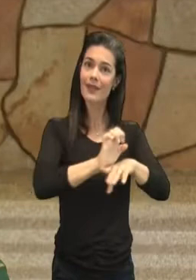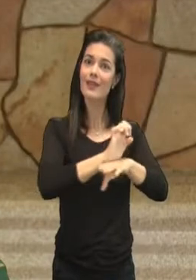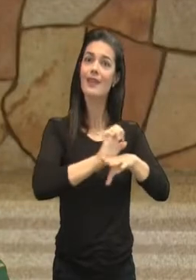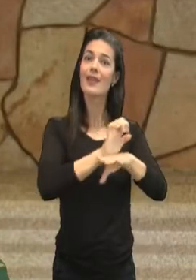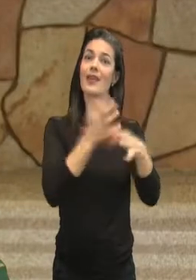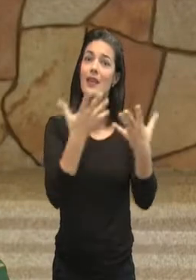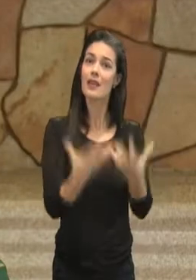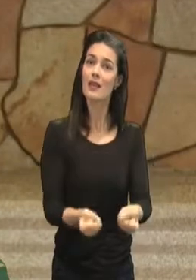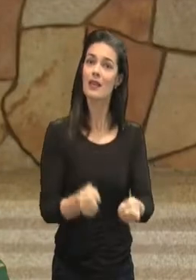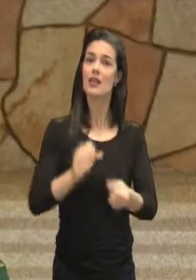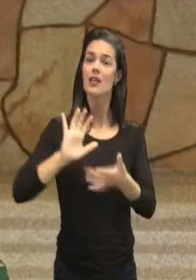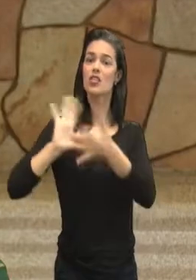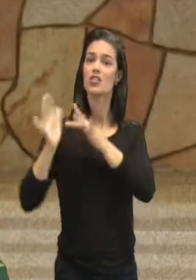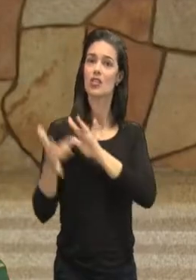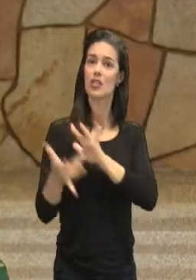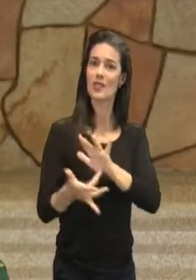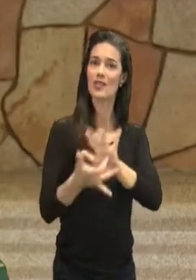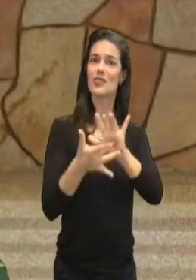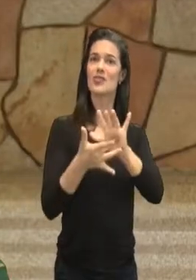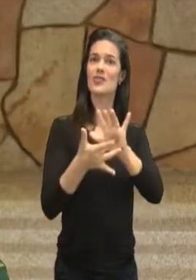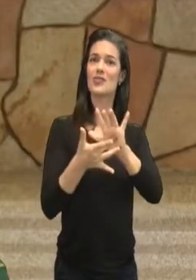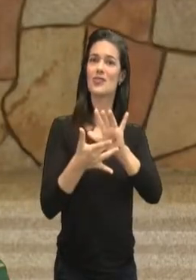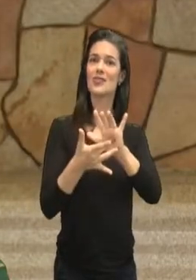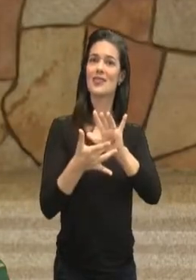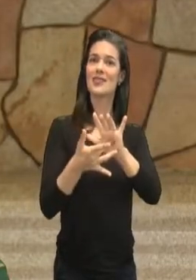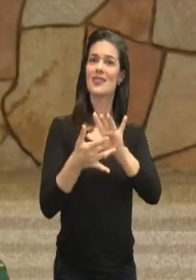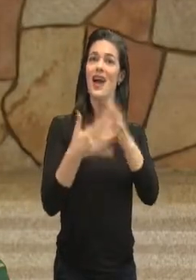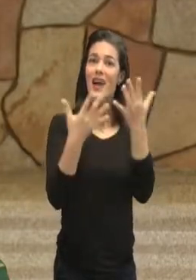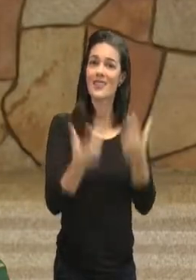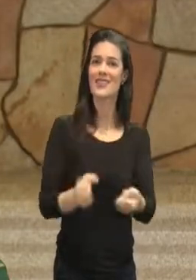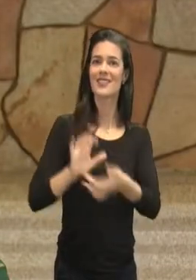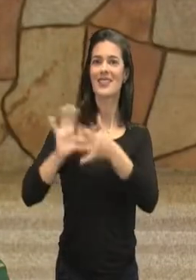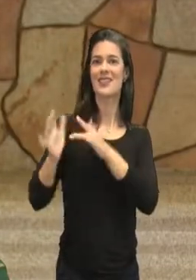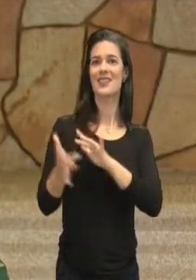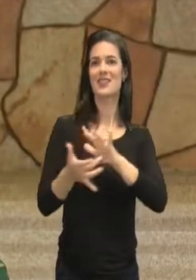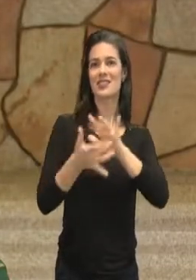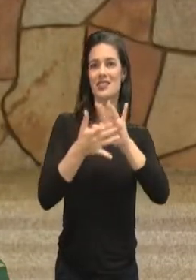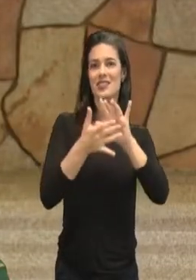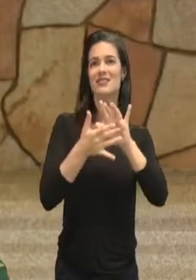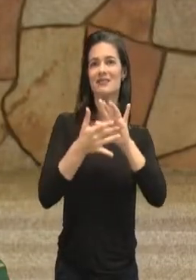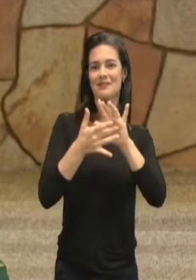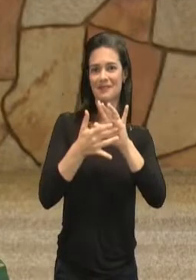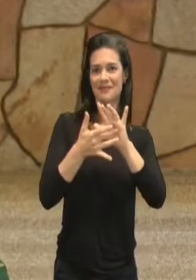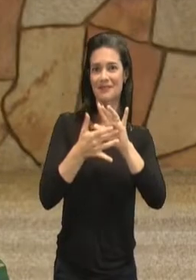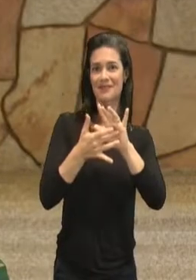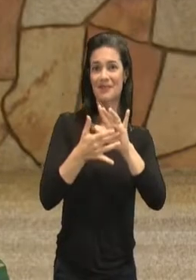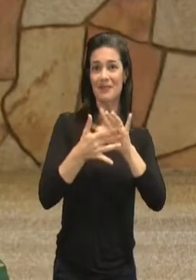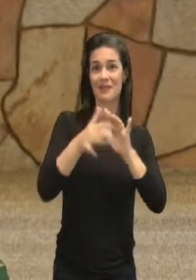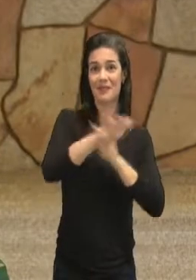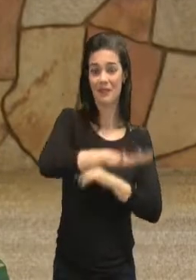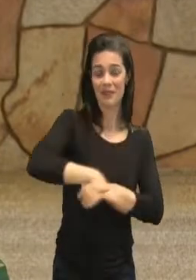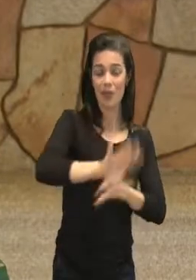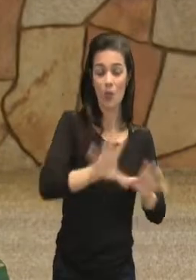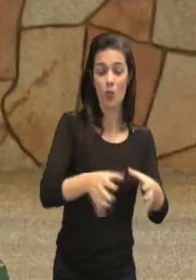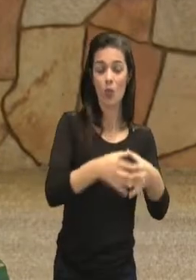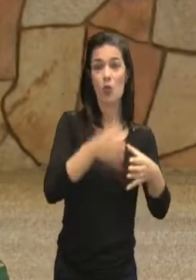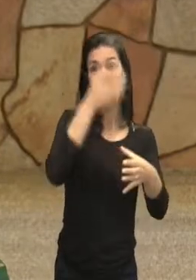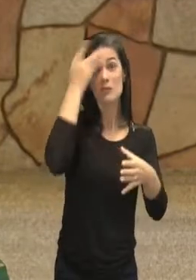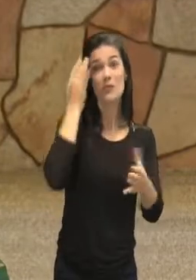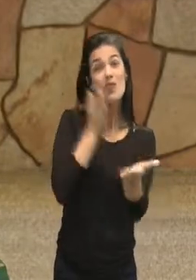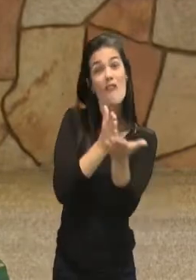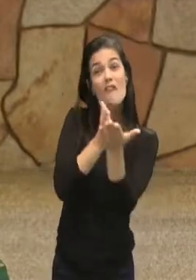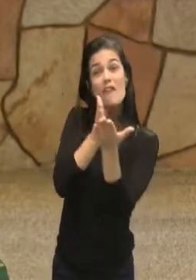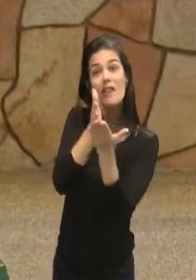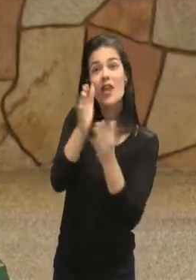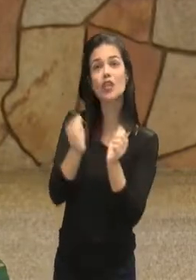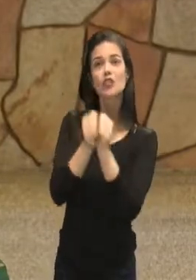Senhor Jesus, aqueles que confessaram Jesus como Senhor e Salvador, aqueles que eram fiéis em